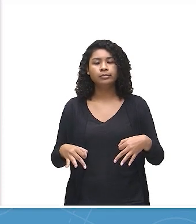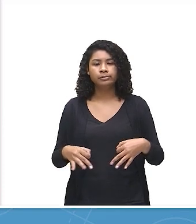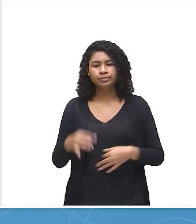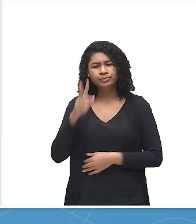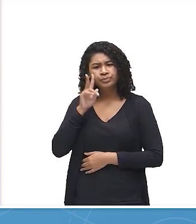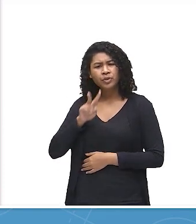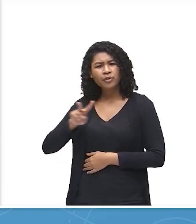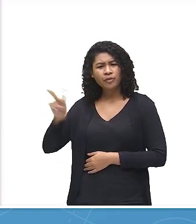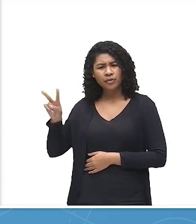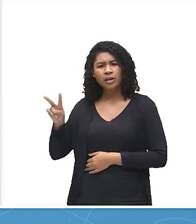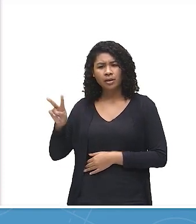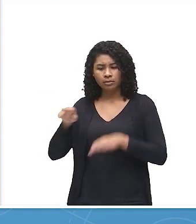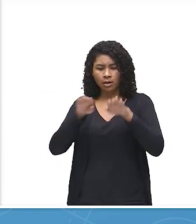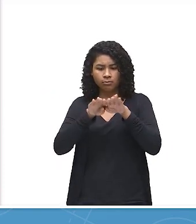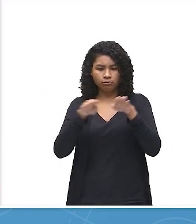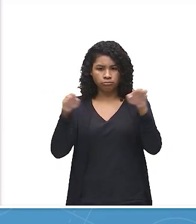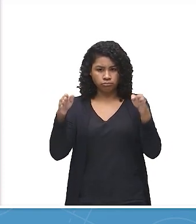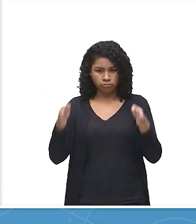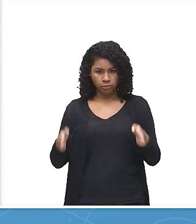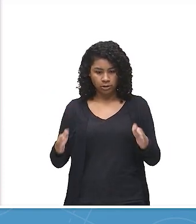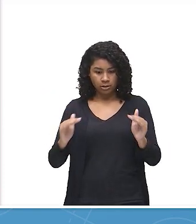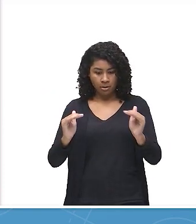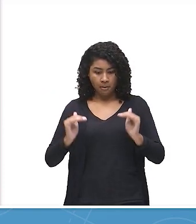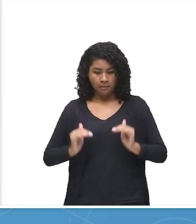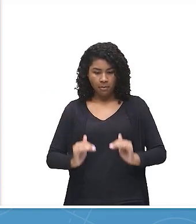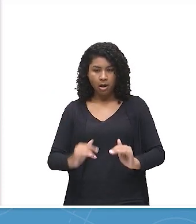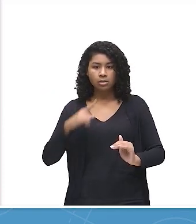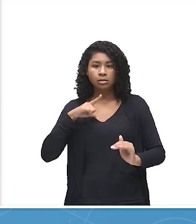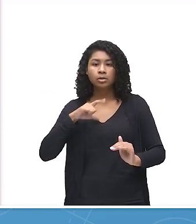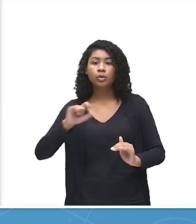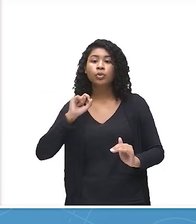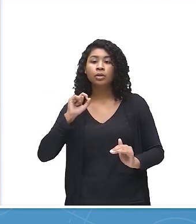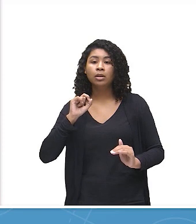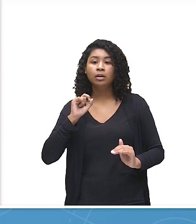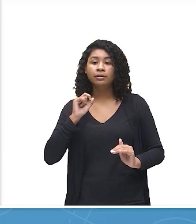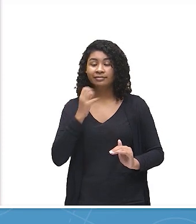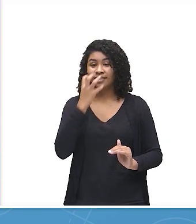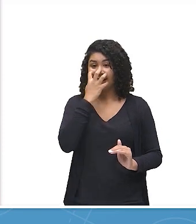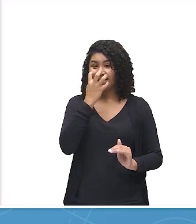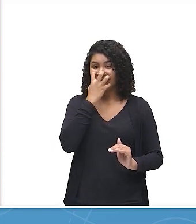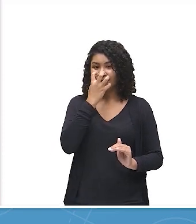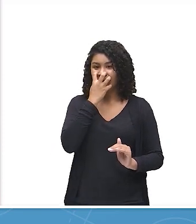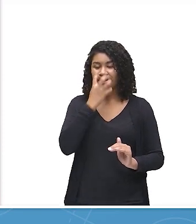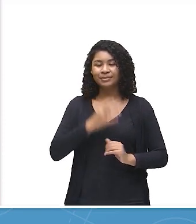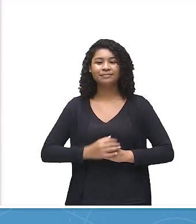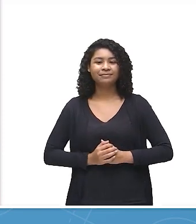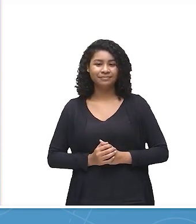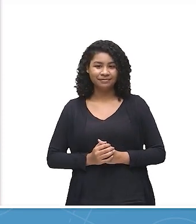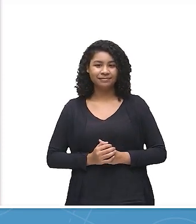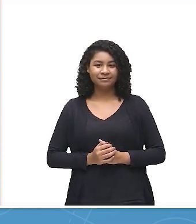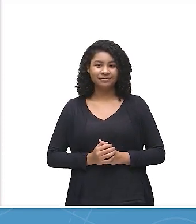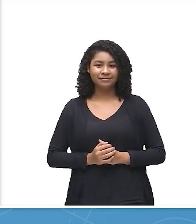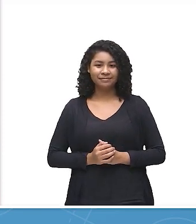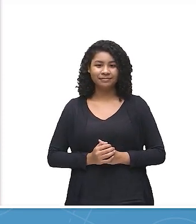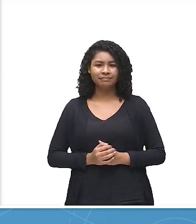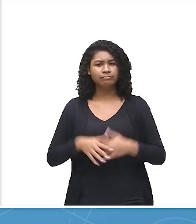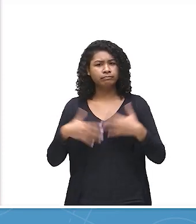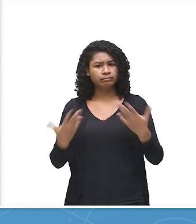Vejam que na letra A eu tenho a seguinte preposition. Primeira coisa,